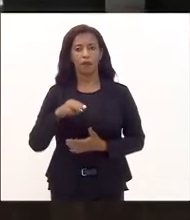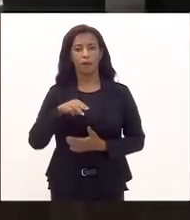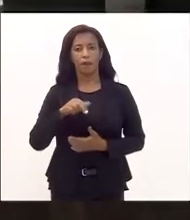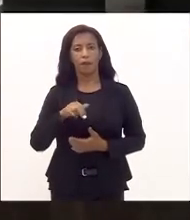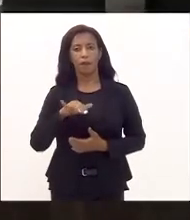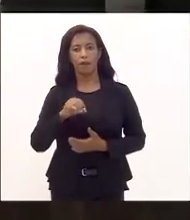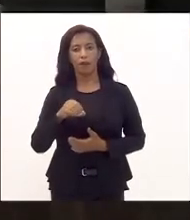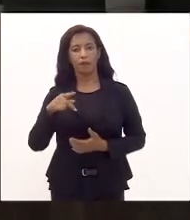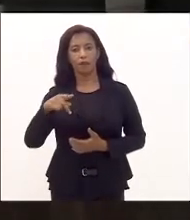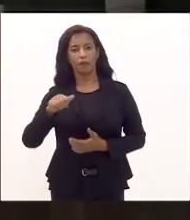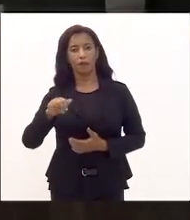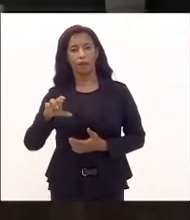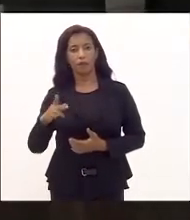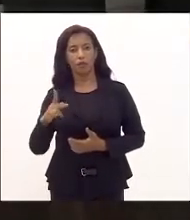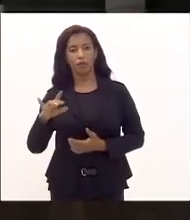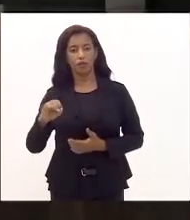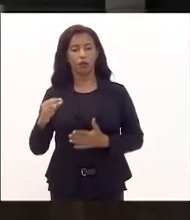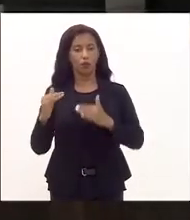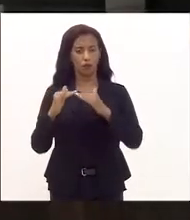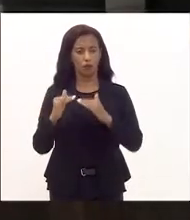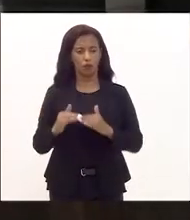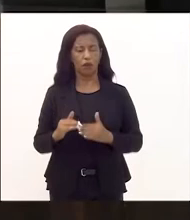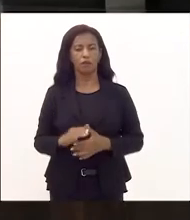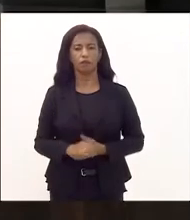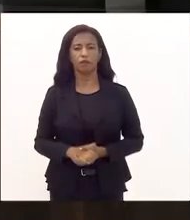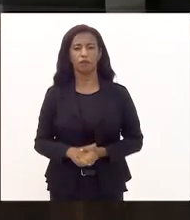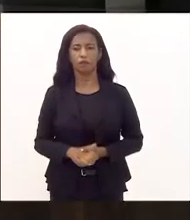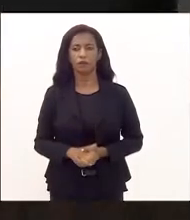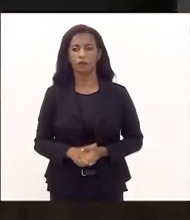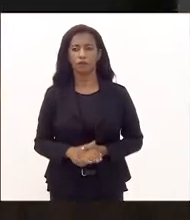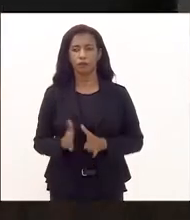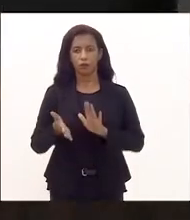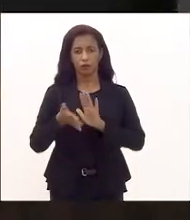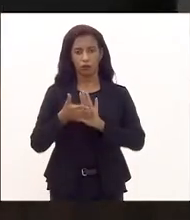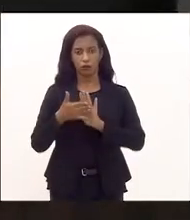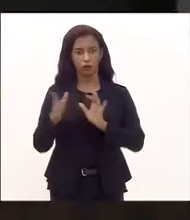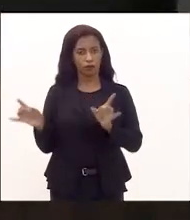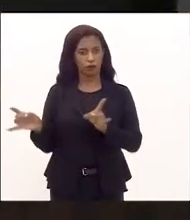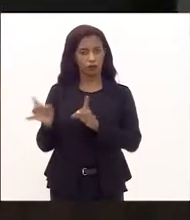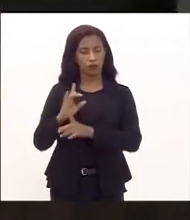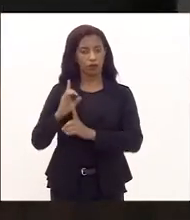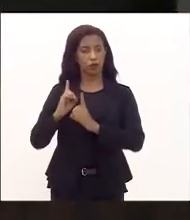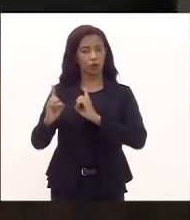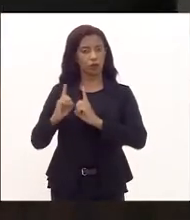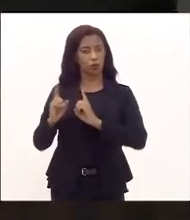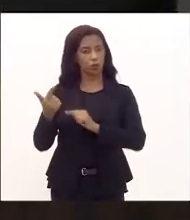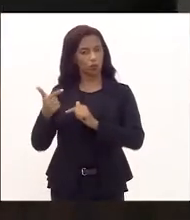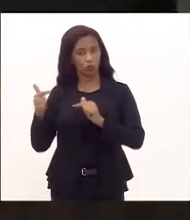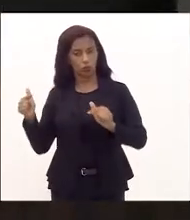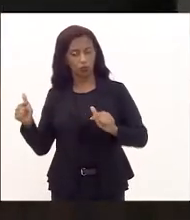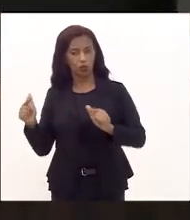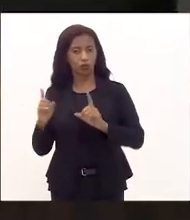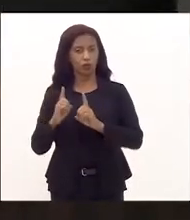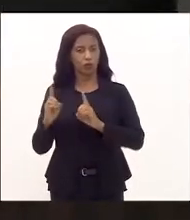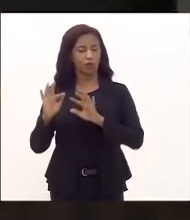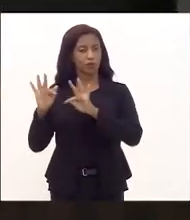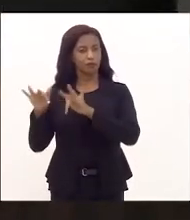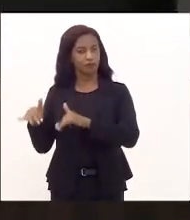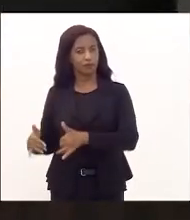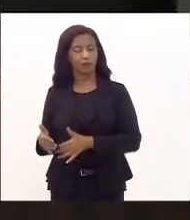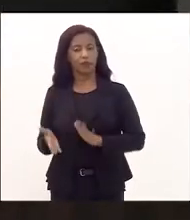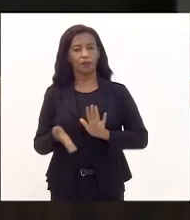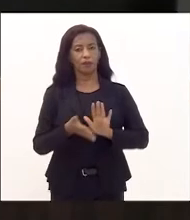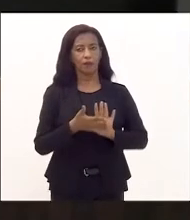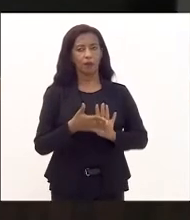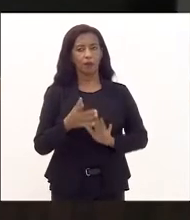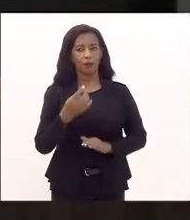Pacheco. Favorável. Com os pareceres emitidos em discussão. Não havendo quem queira discutir, encerrada a discussão. O